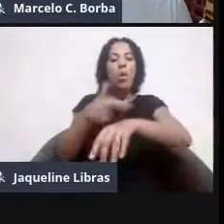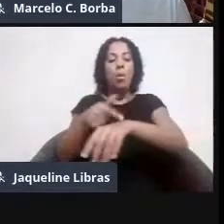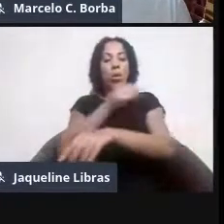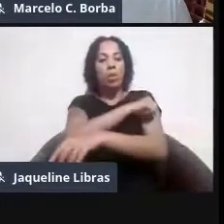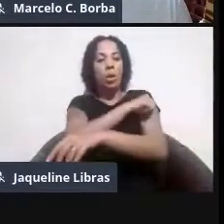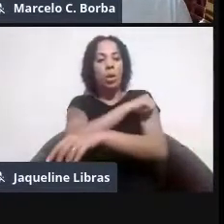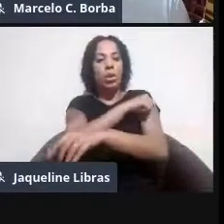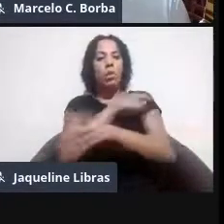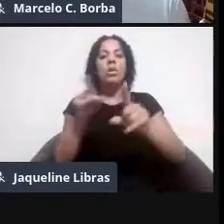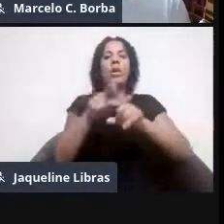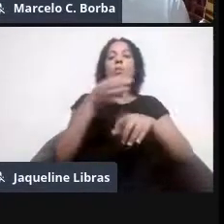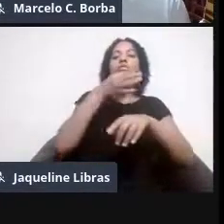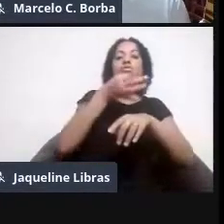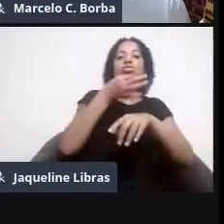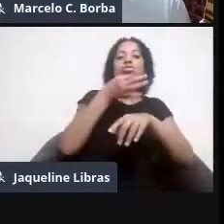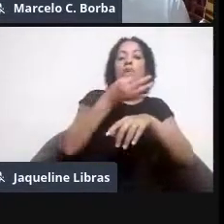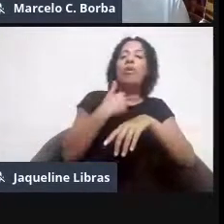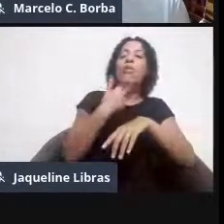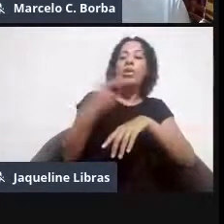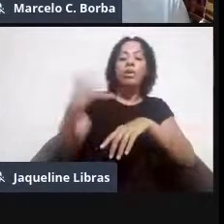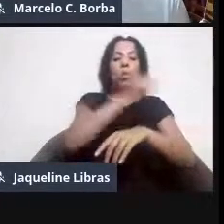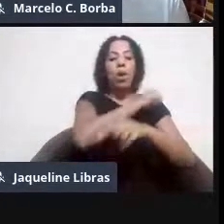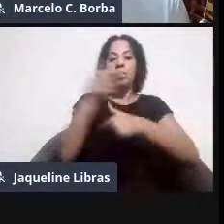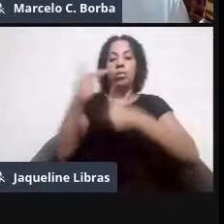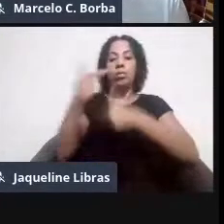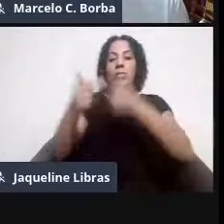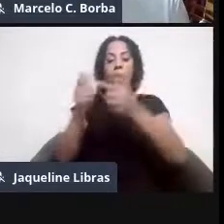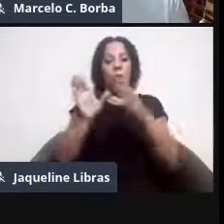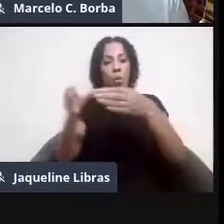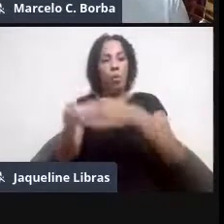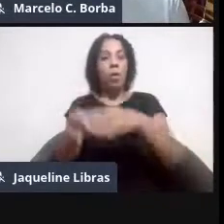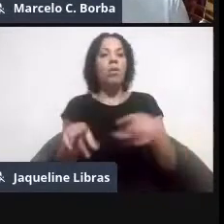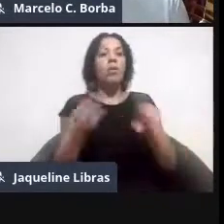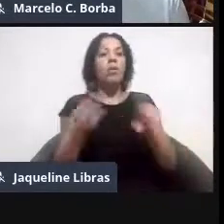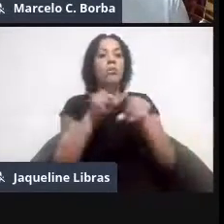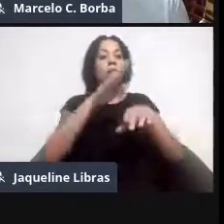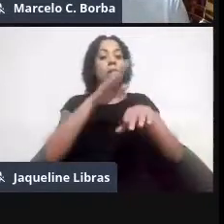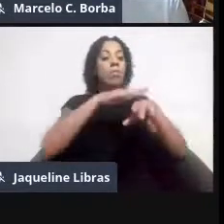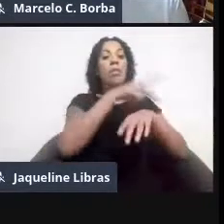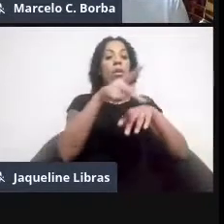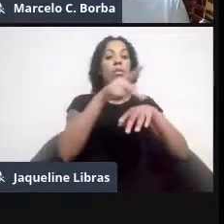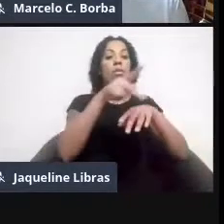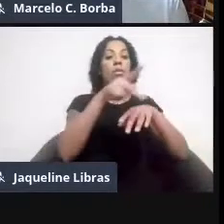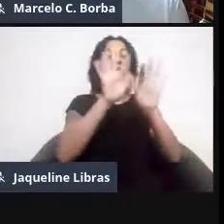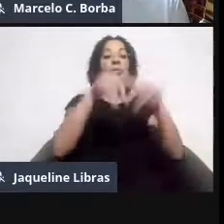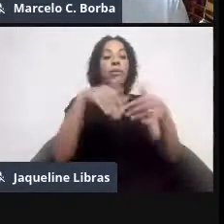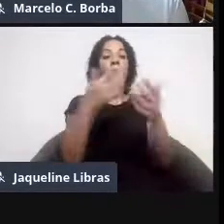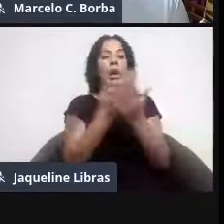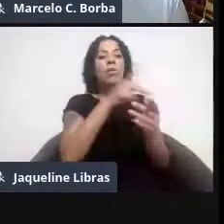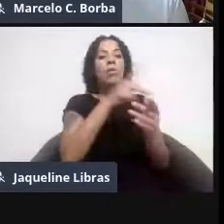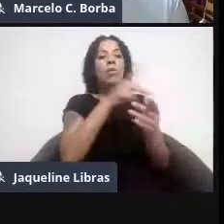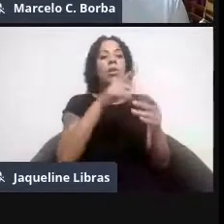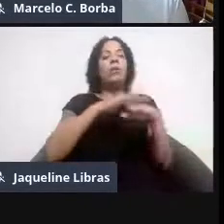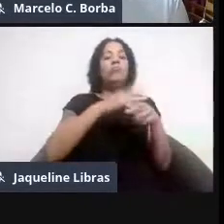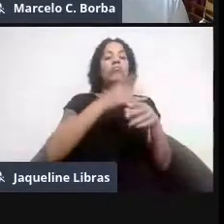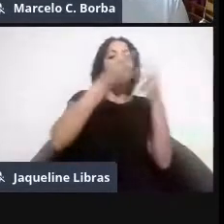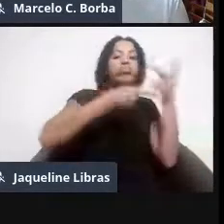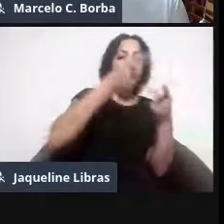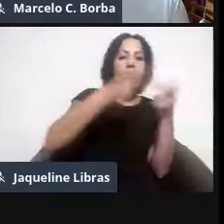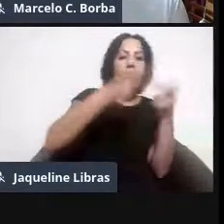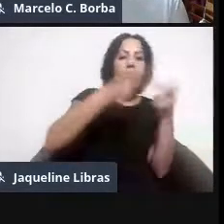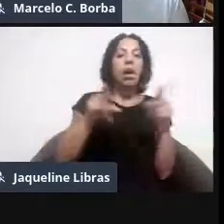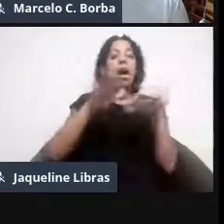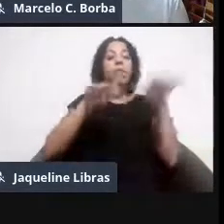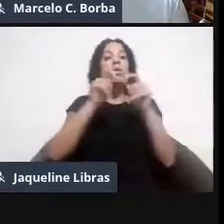alunos trabalhando em grupos, o depoimento do próprio professor ao final da aula, muitas vezes entrevistas que nós